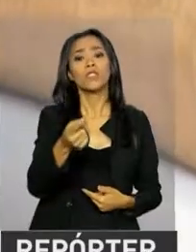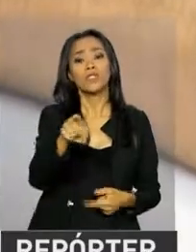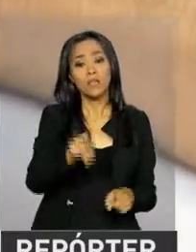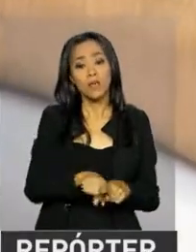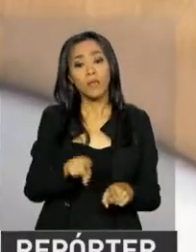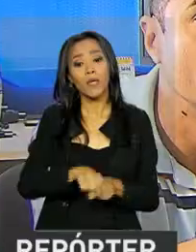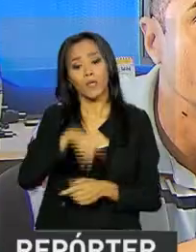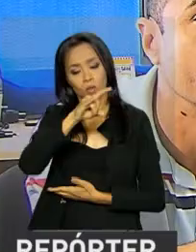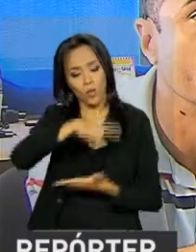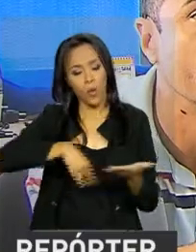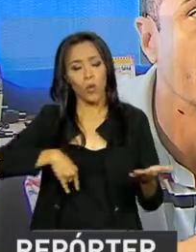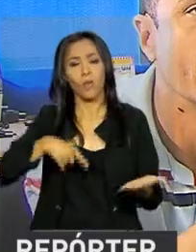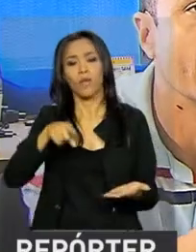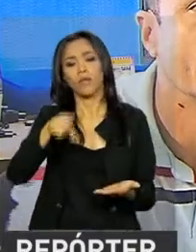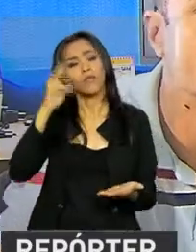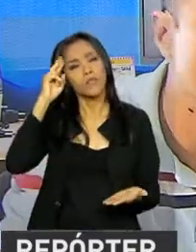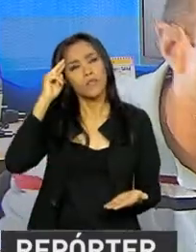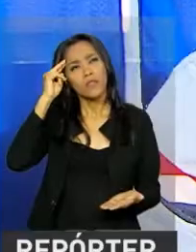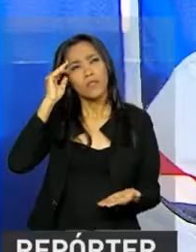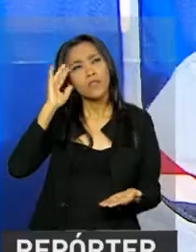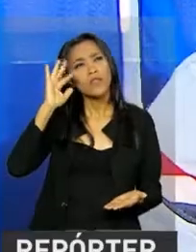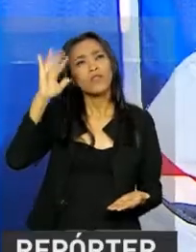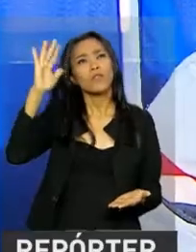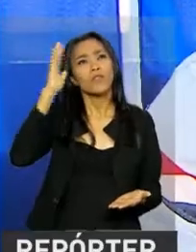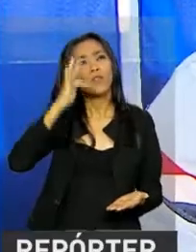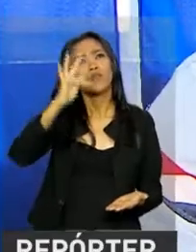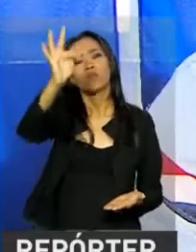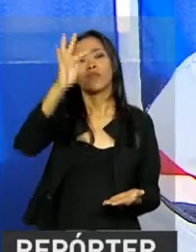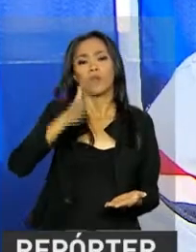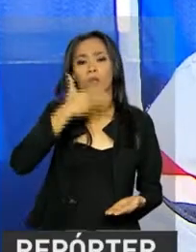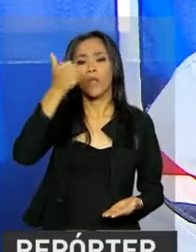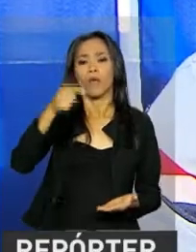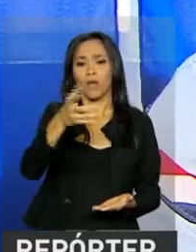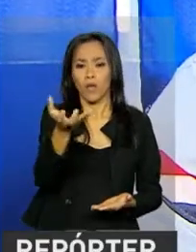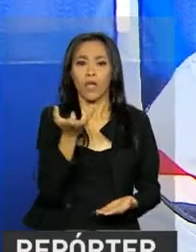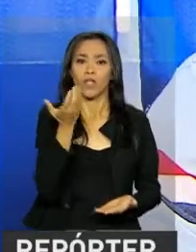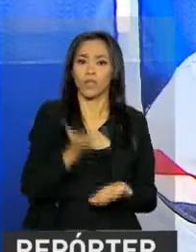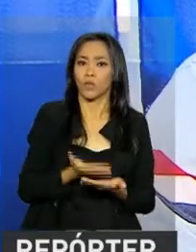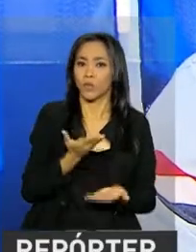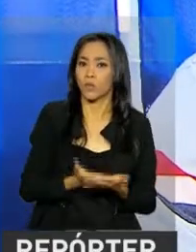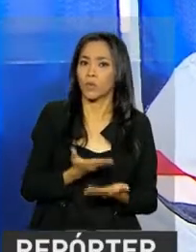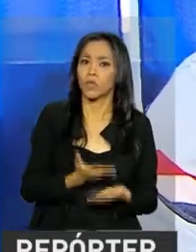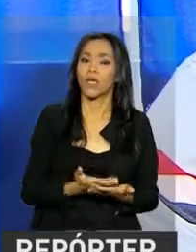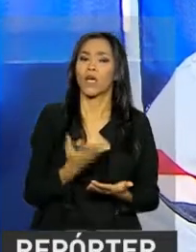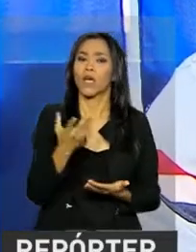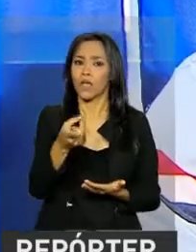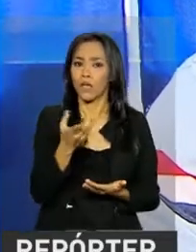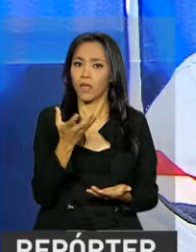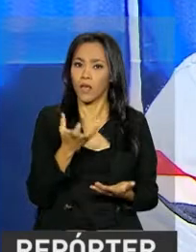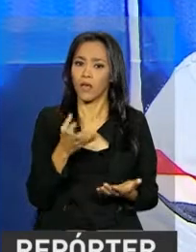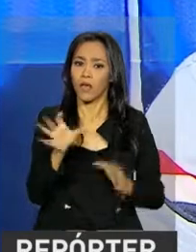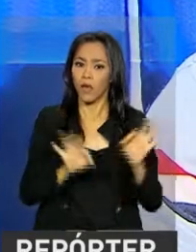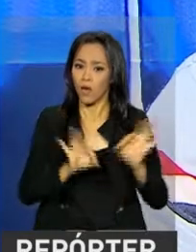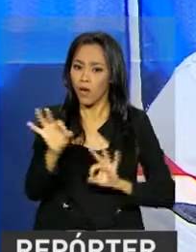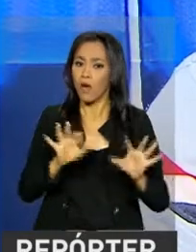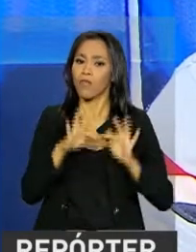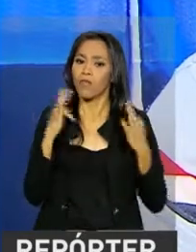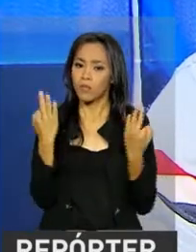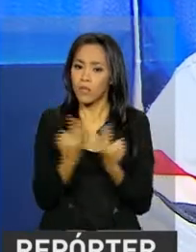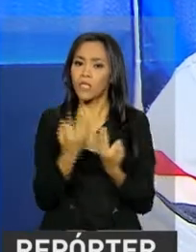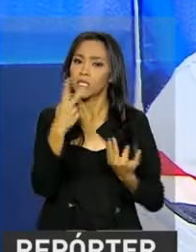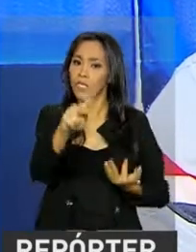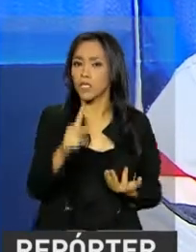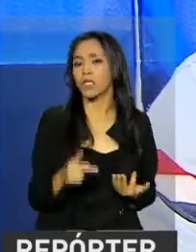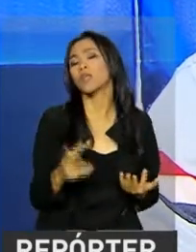documentos ele sonha com um futuro melhor que estudar eu quero montar minha família quero ter minha família eu quero